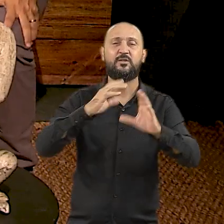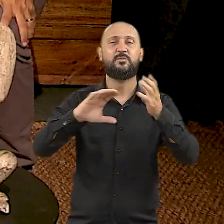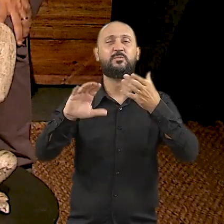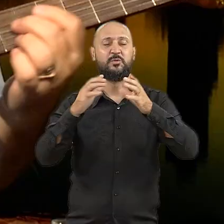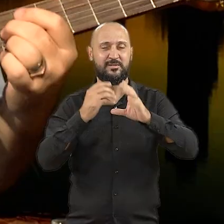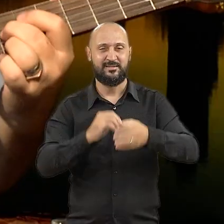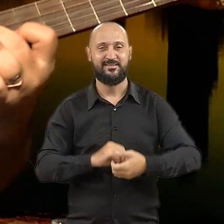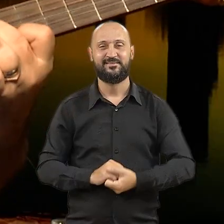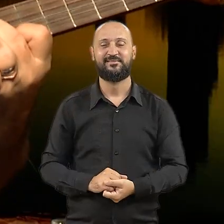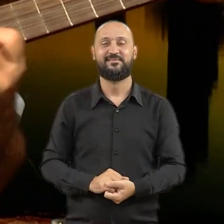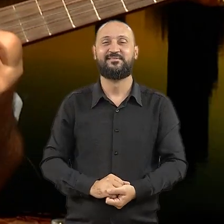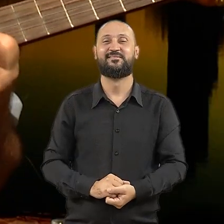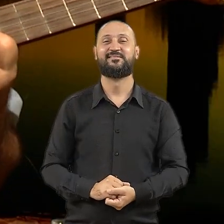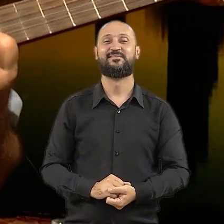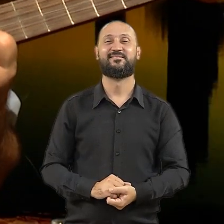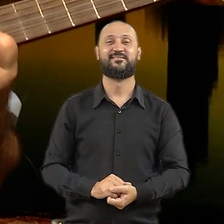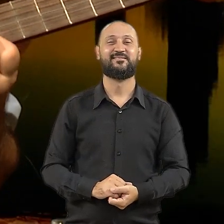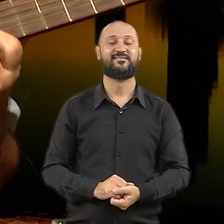música.